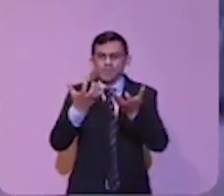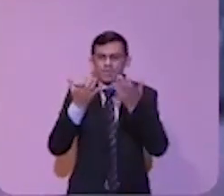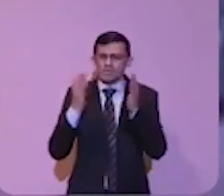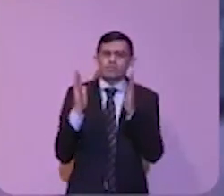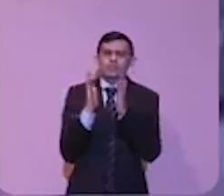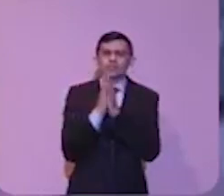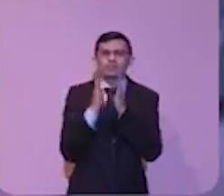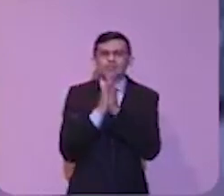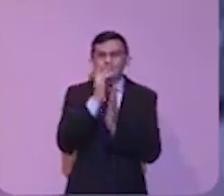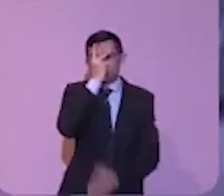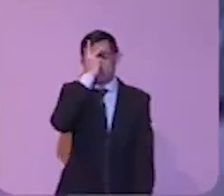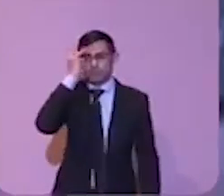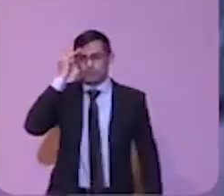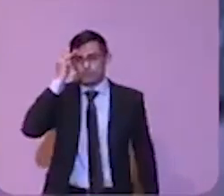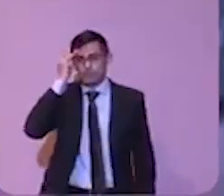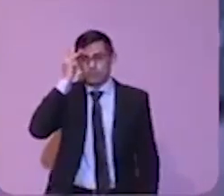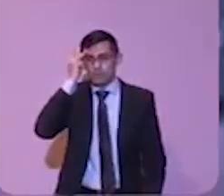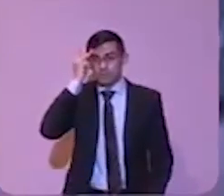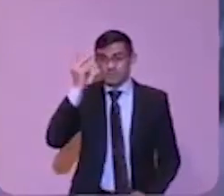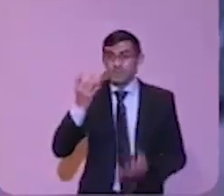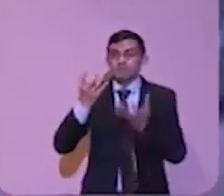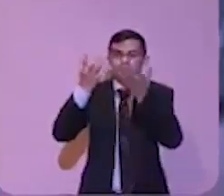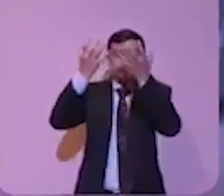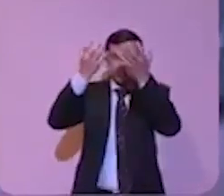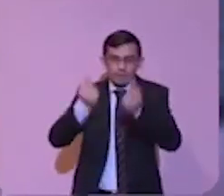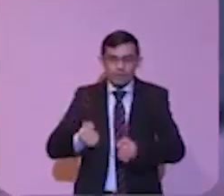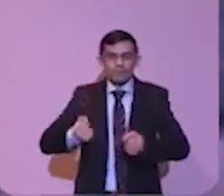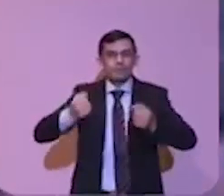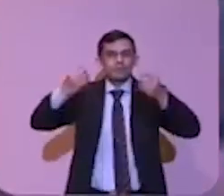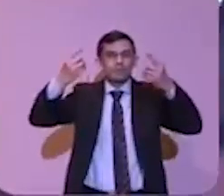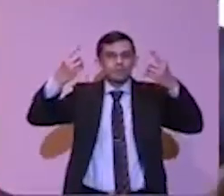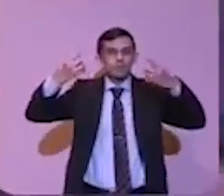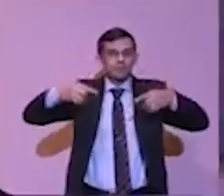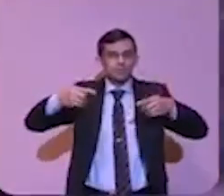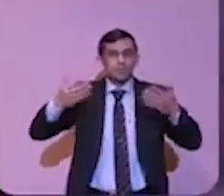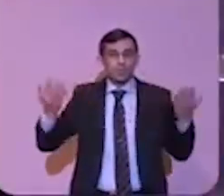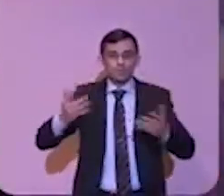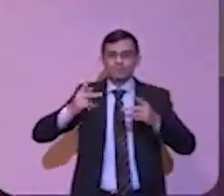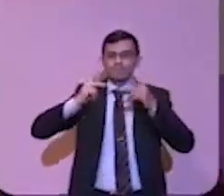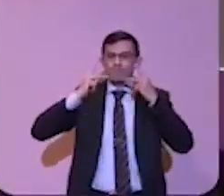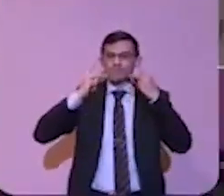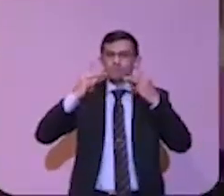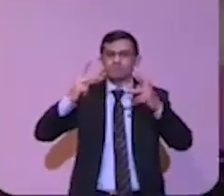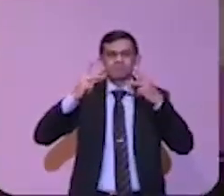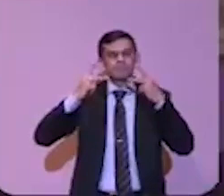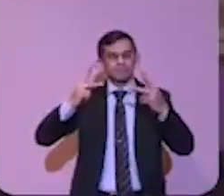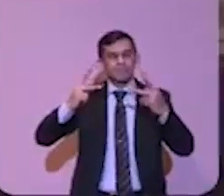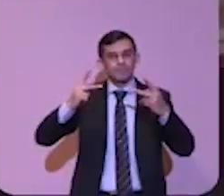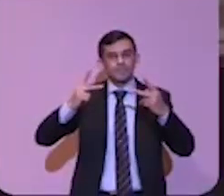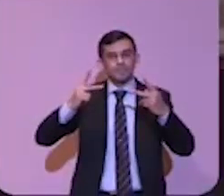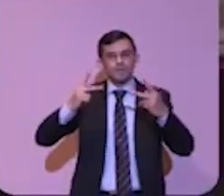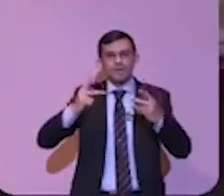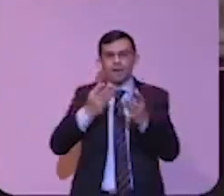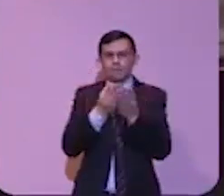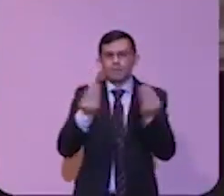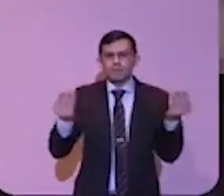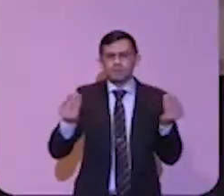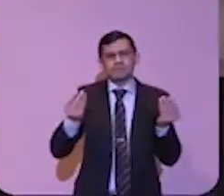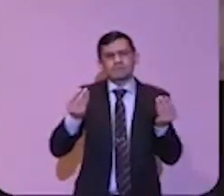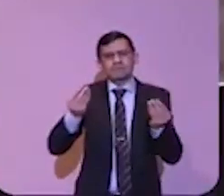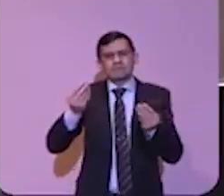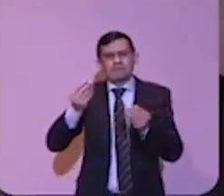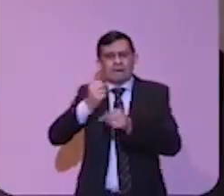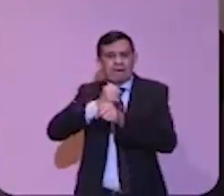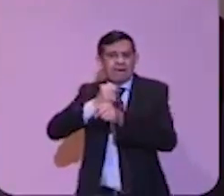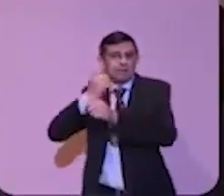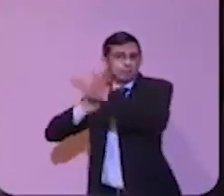pessoas hoje que foram desafiadas por essa mensagem entregue há centenas de anos